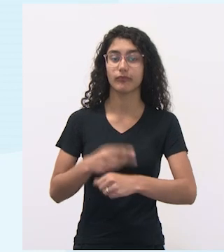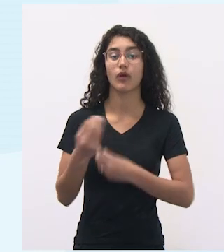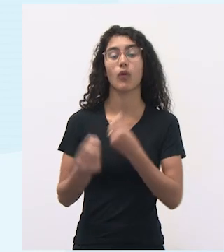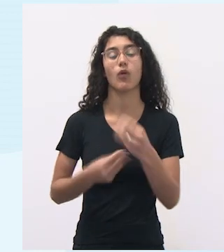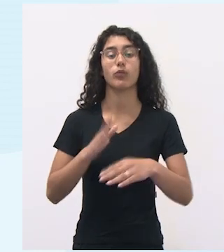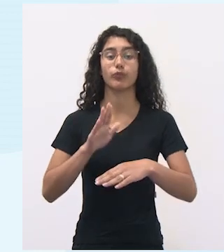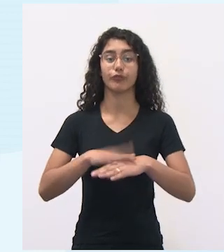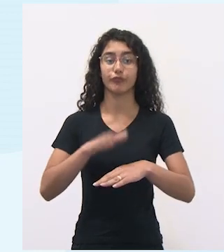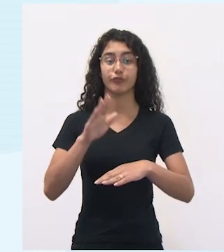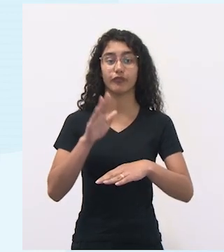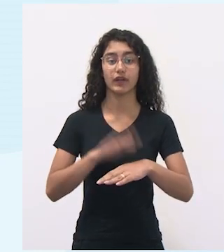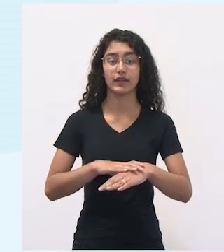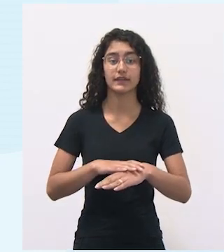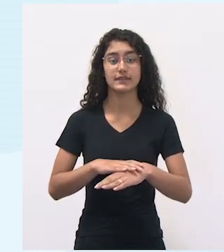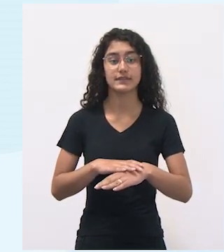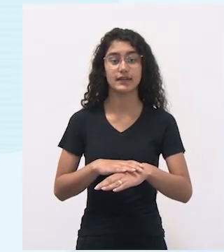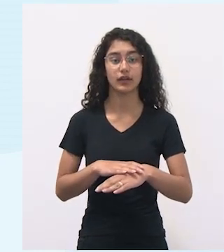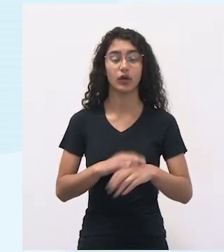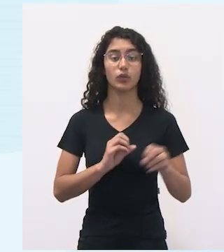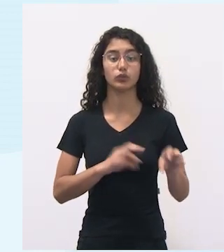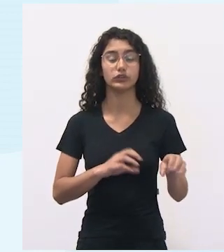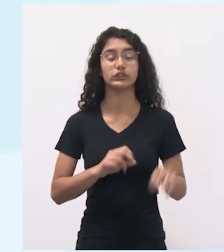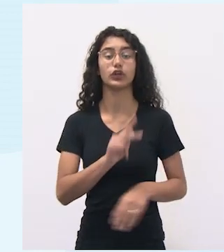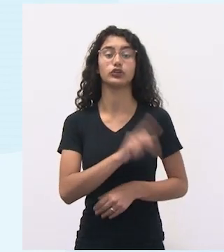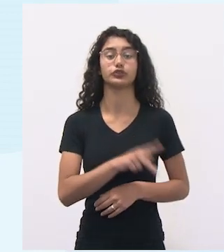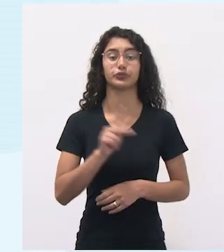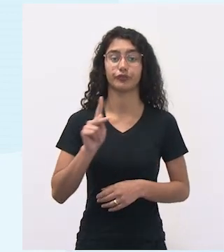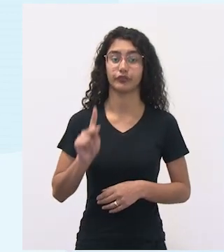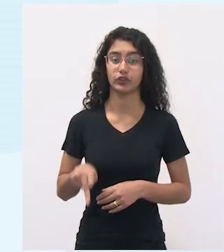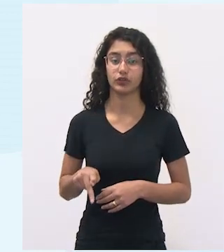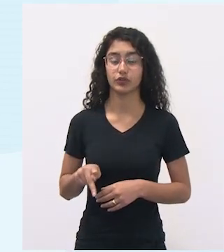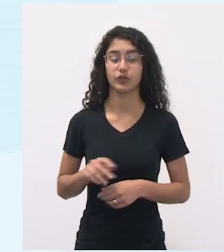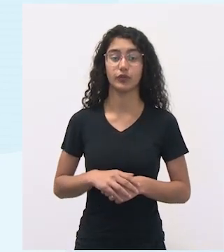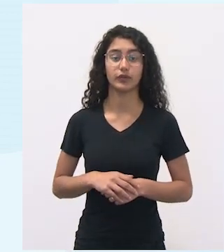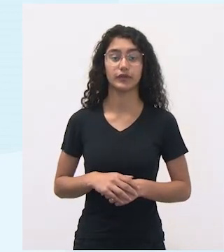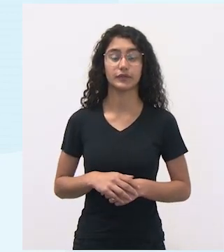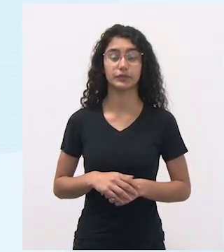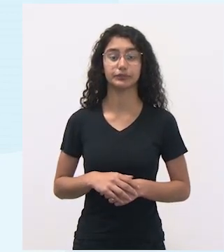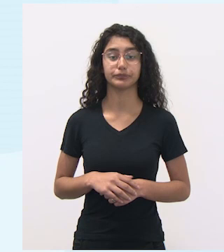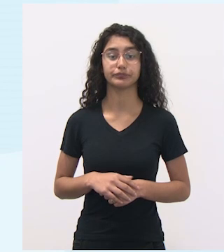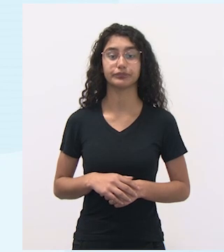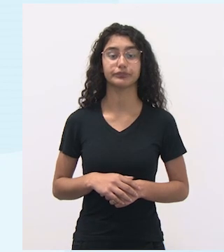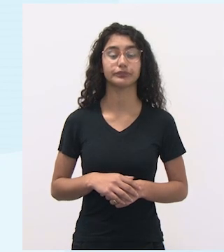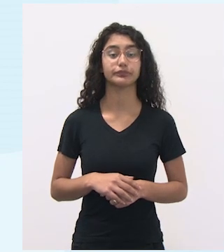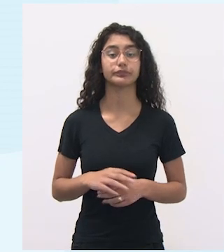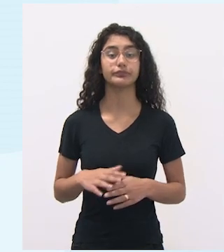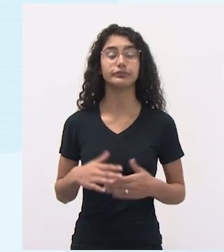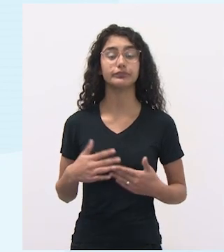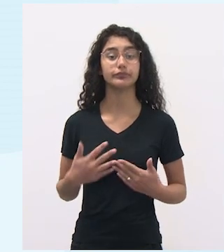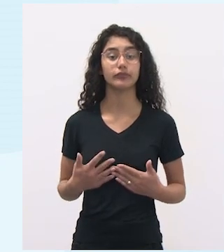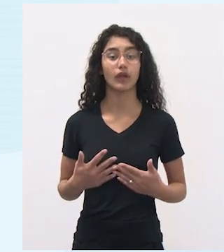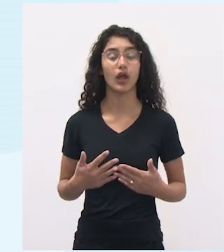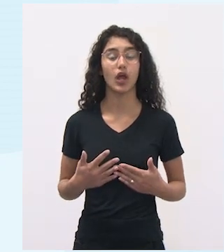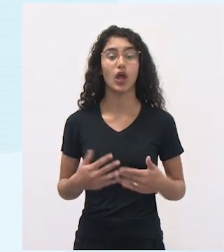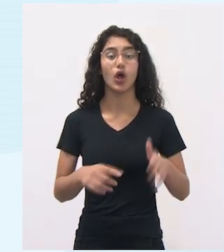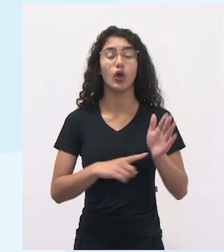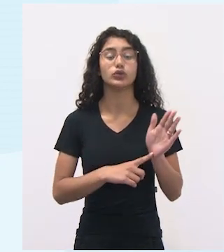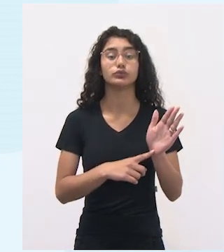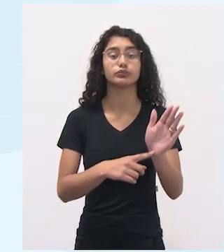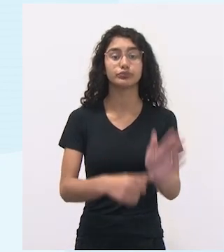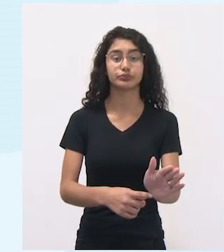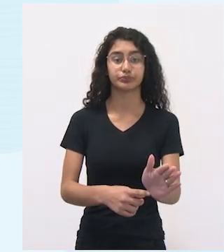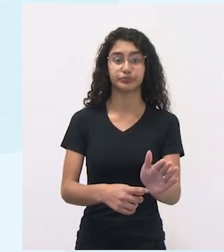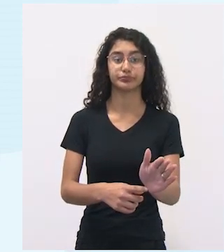as intervenções? Os professores, por meio do quê? Nos oferece